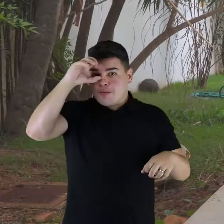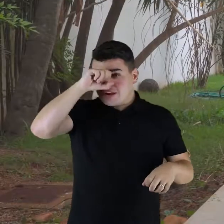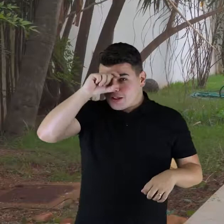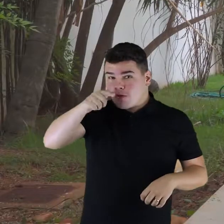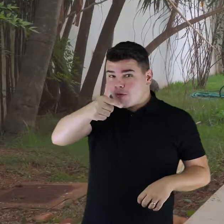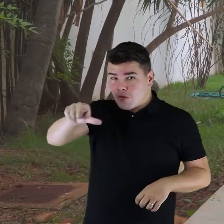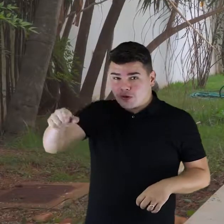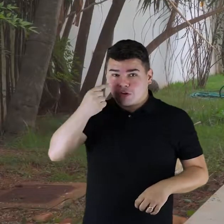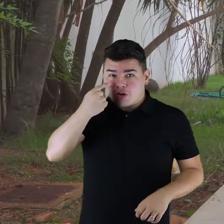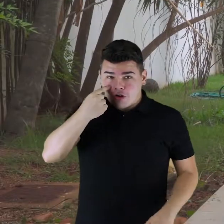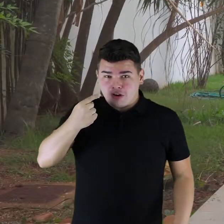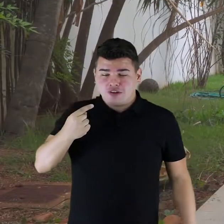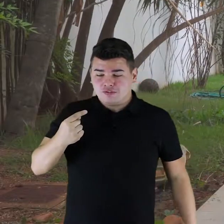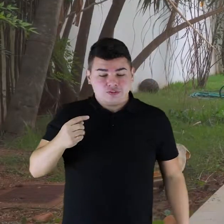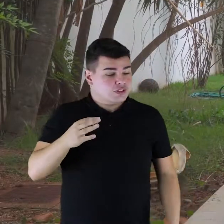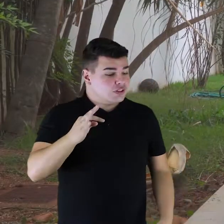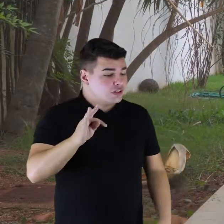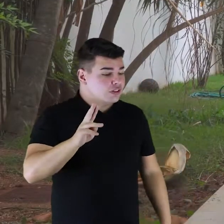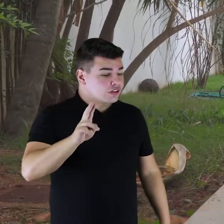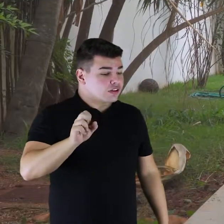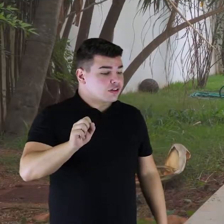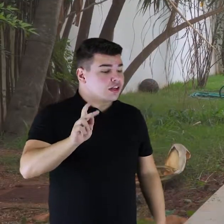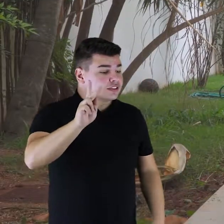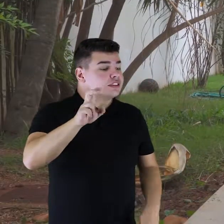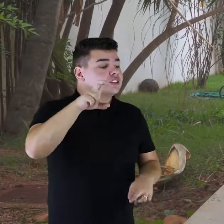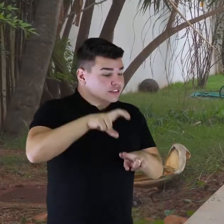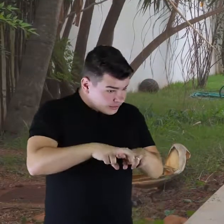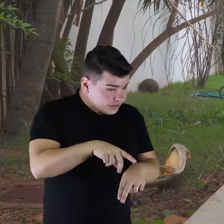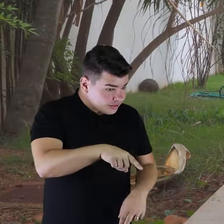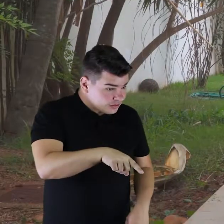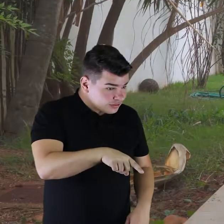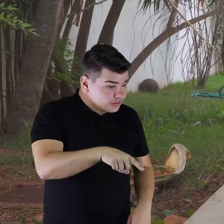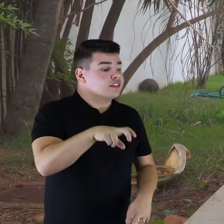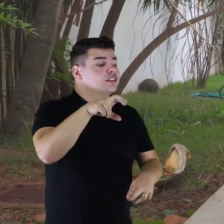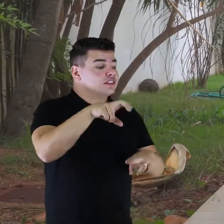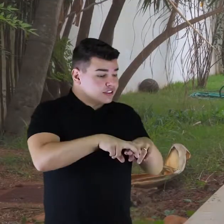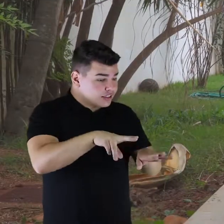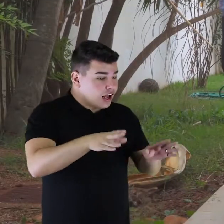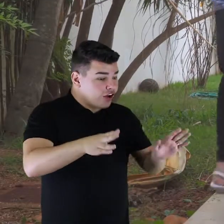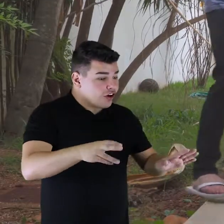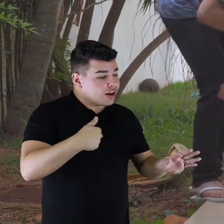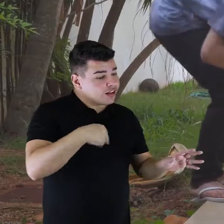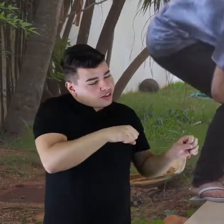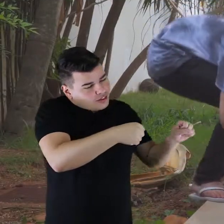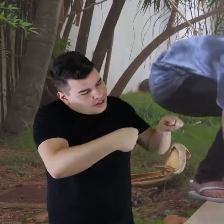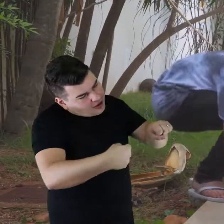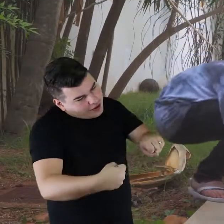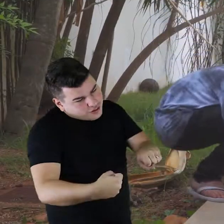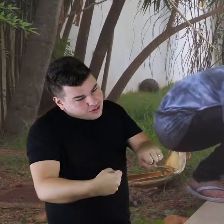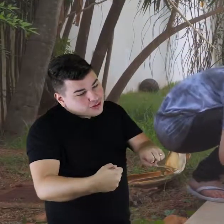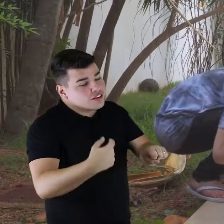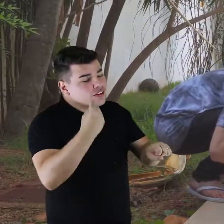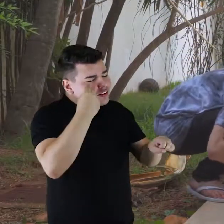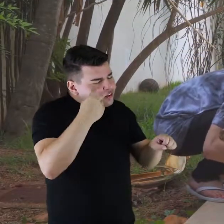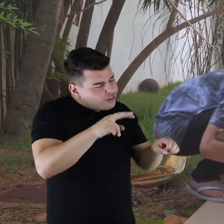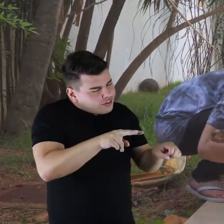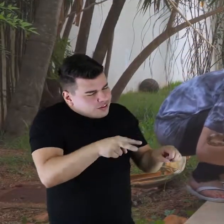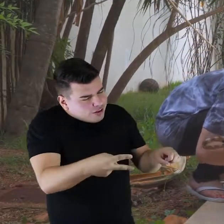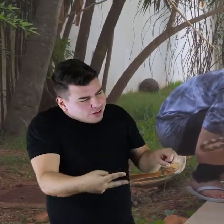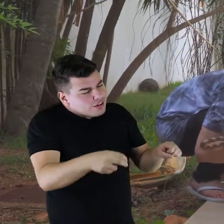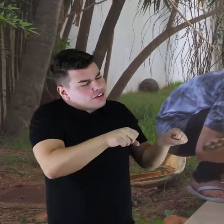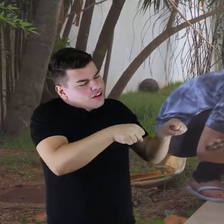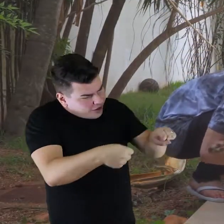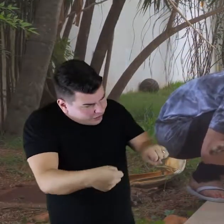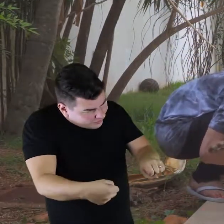aqui. Tusk, senta. Ele senta. Tusk, deita. Aruan se abaixa ao lado deita. De